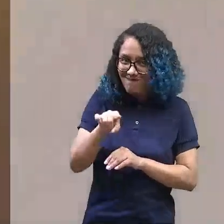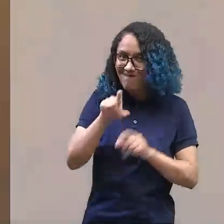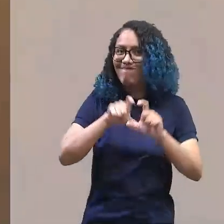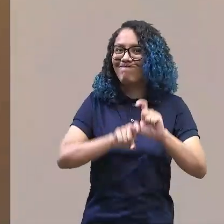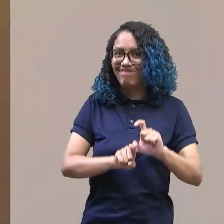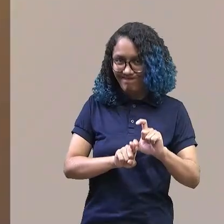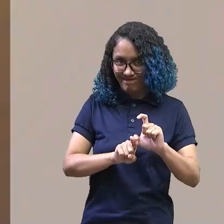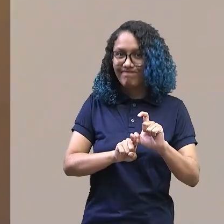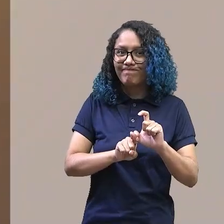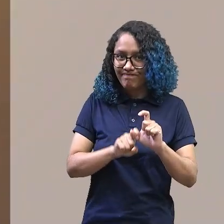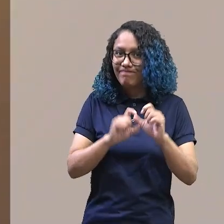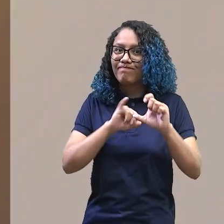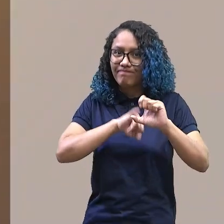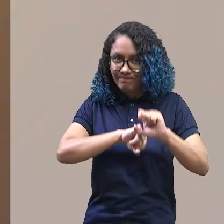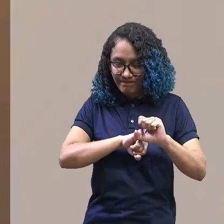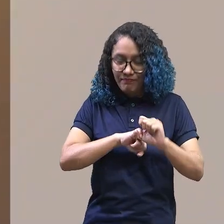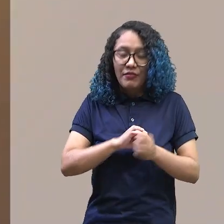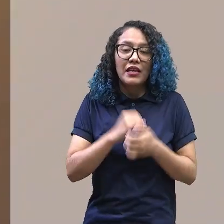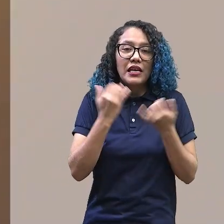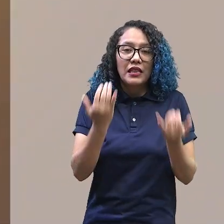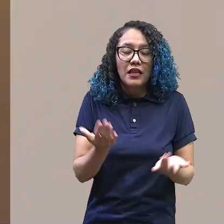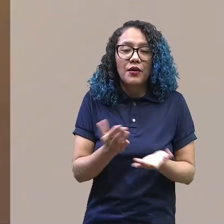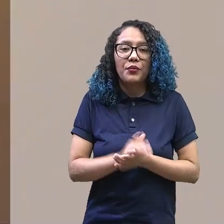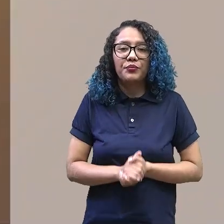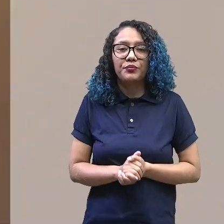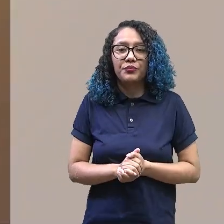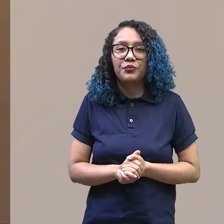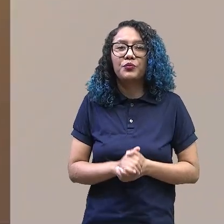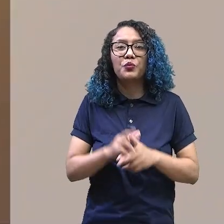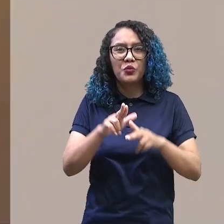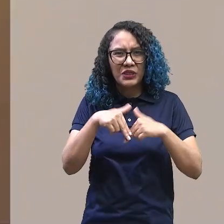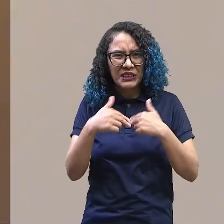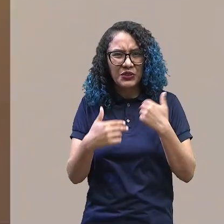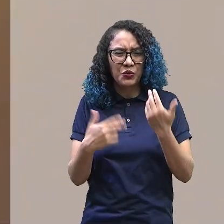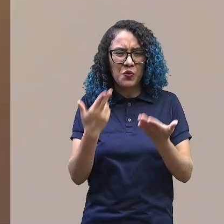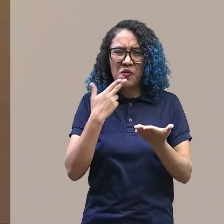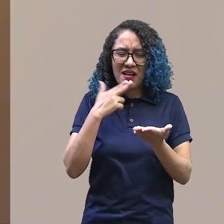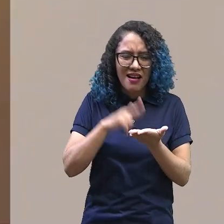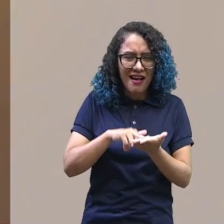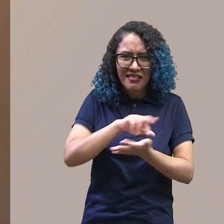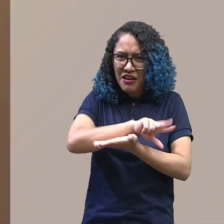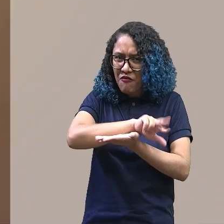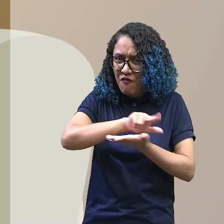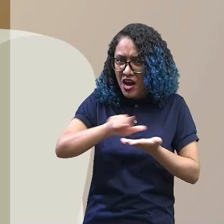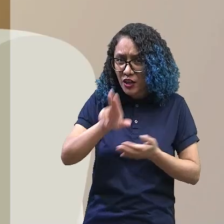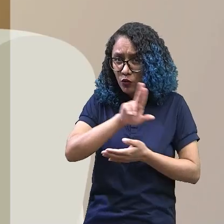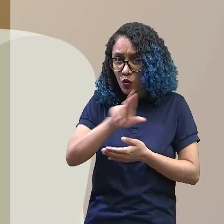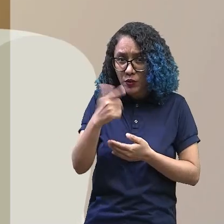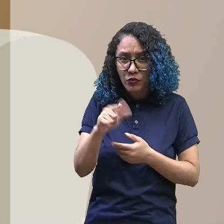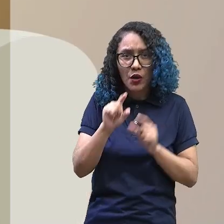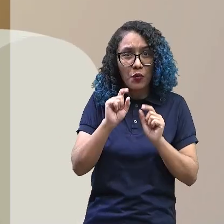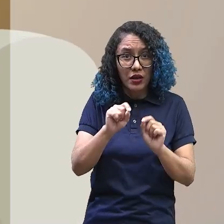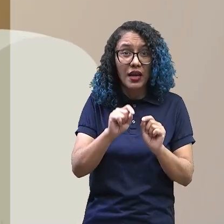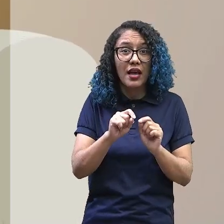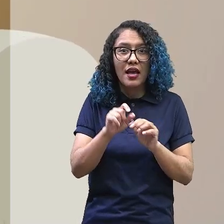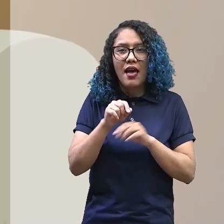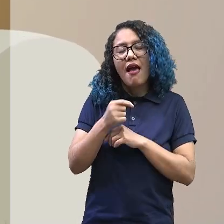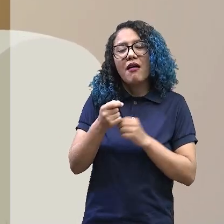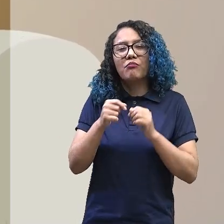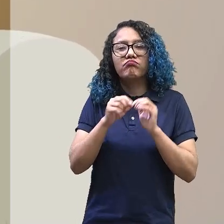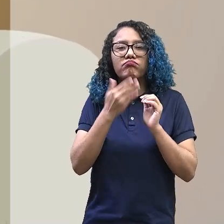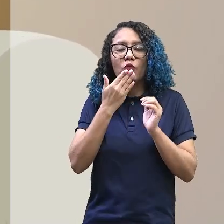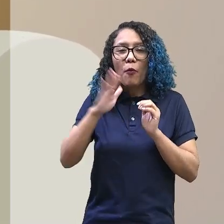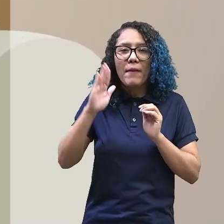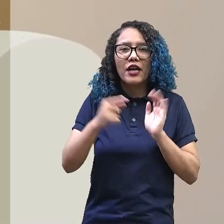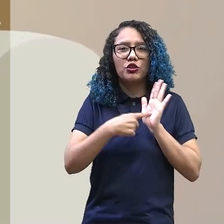A felicidade clandestina dos amantes é abalada por cartas anônimas, que ameaçam revelar o segredo. Camilo, temendo